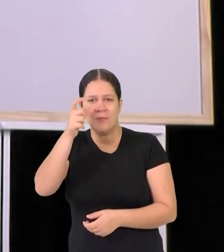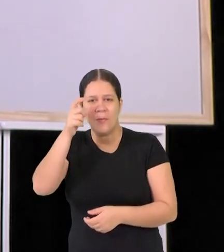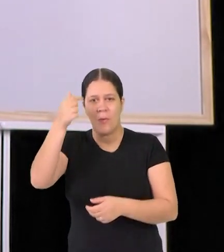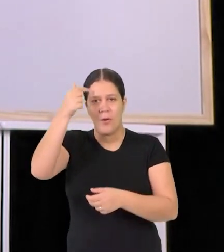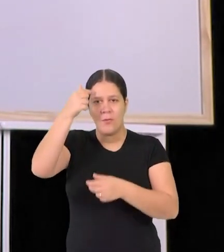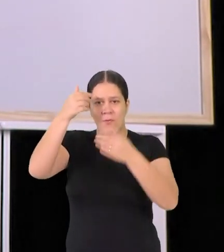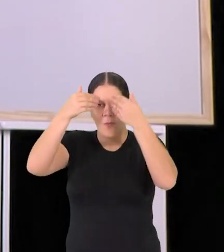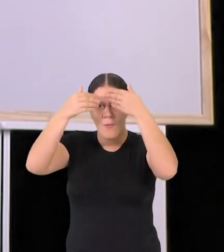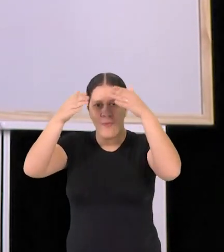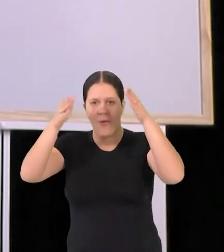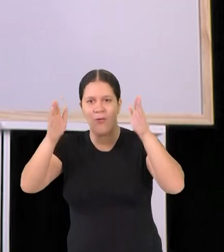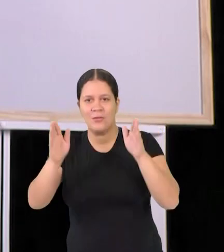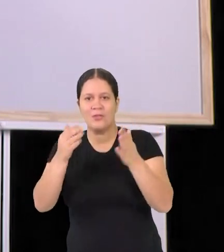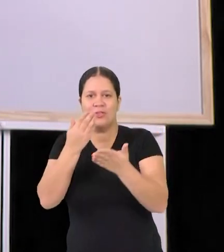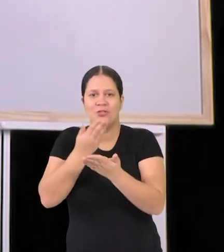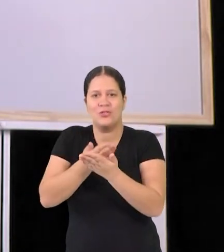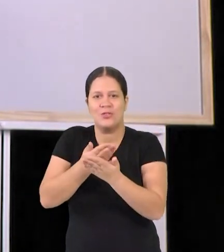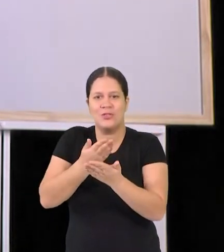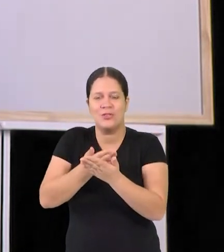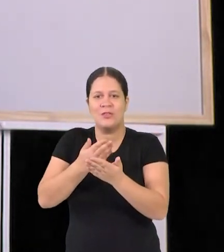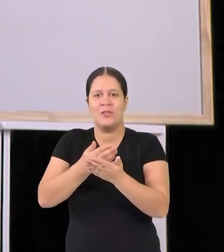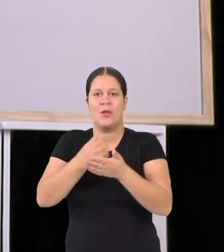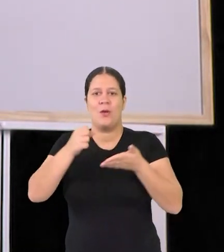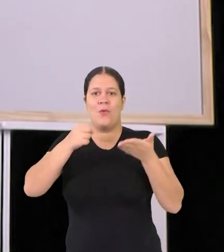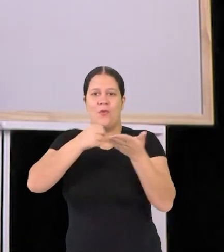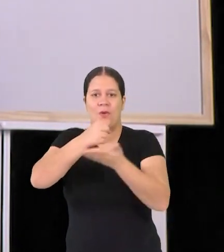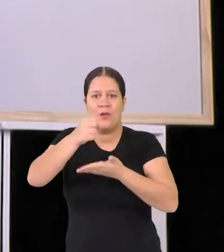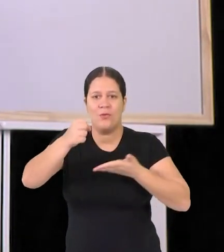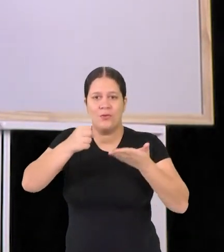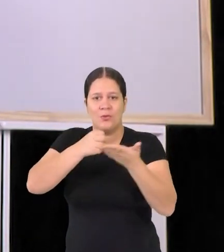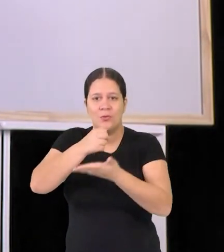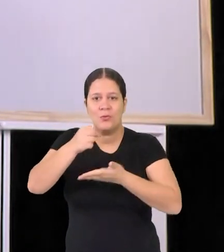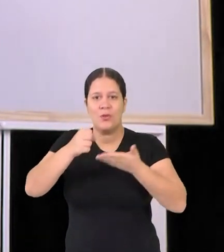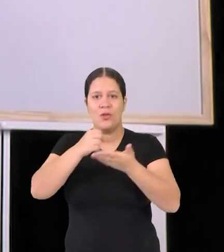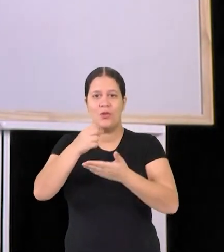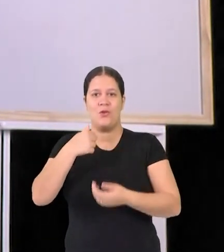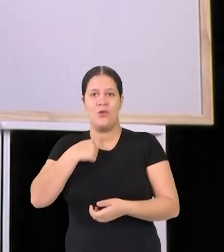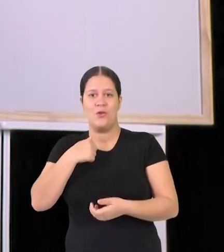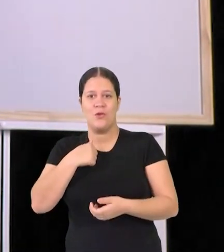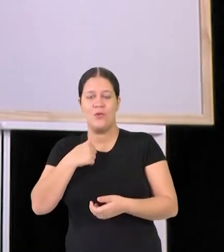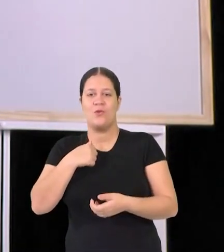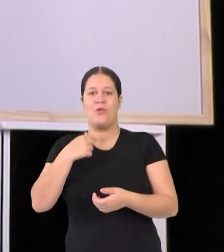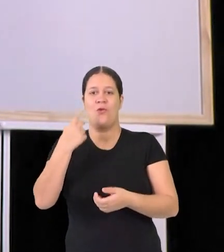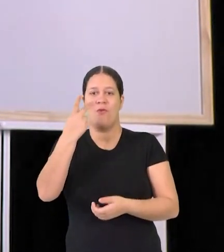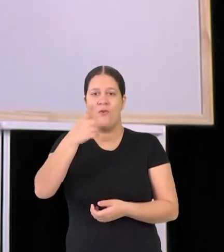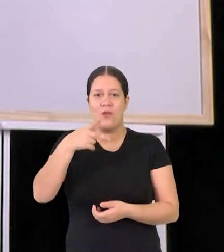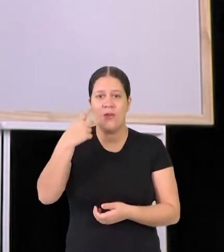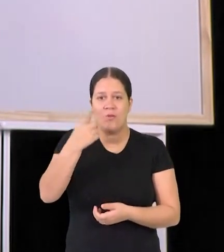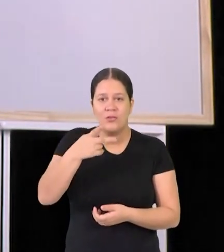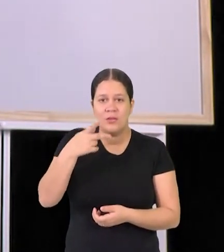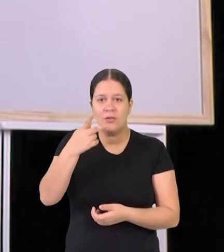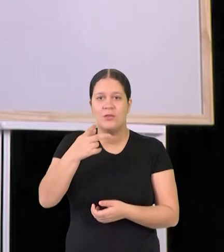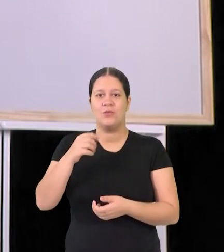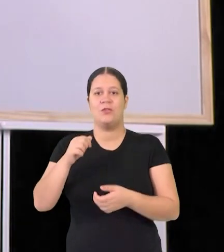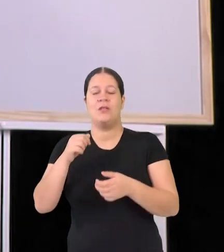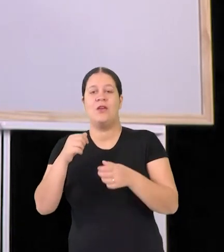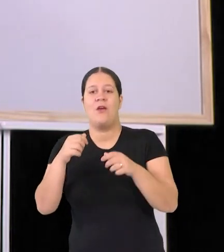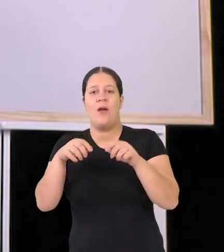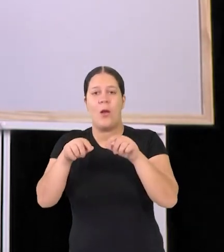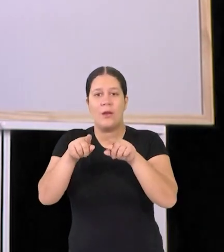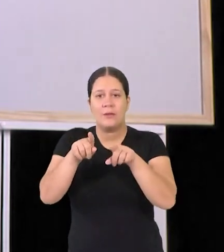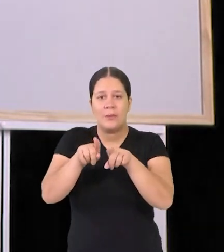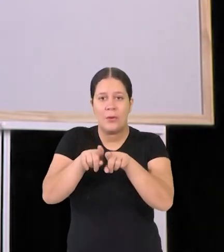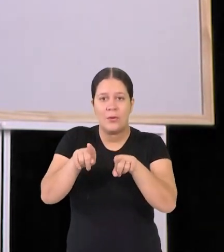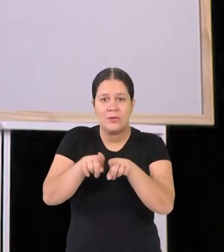mente aberta para o que a gente vai trabalhar hoje. Basicamente, eu vou falar contigo a respeito de hidrostática, ou seja,